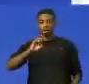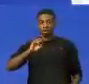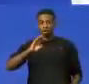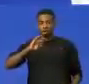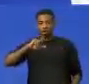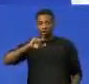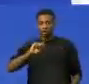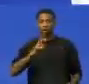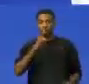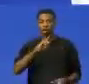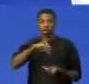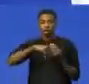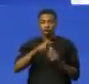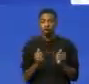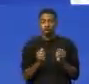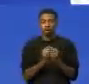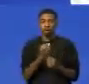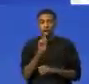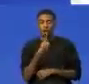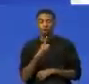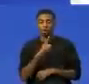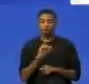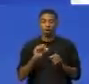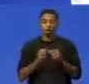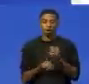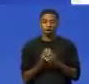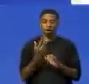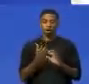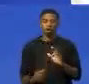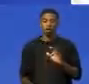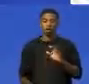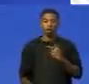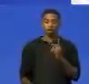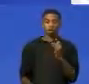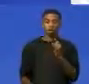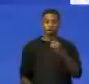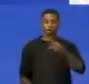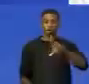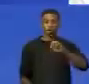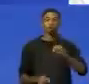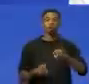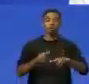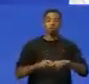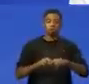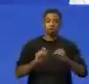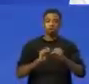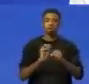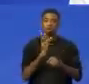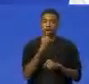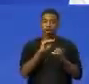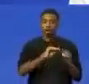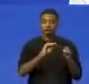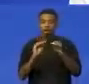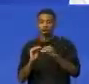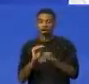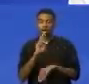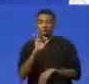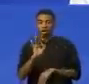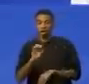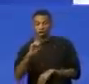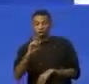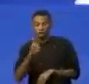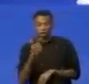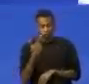água. Então, esses compostos estabelecem pontes de hidrogênio e, portanto, a substância migra mais lentamente. Resposta D